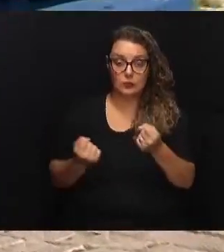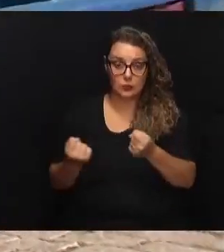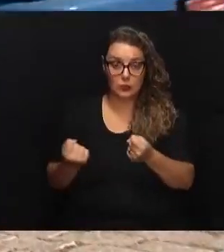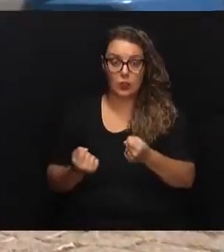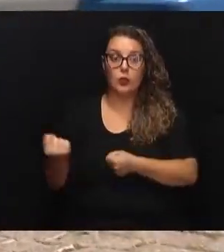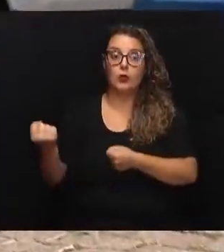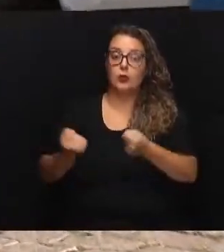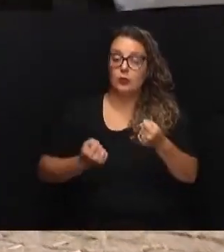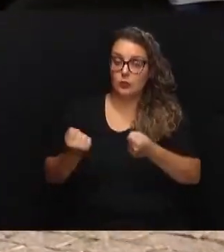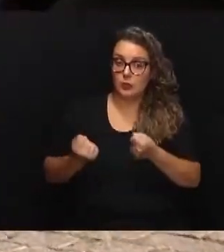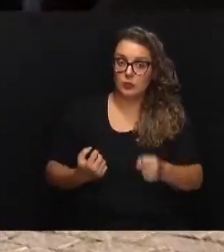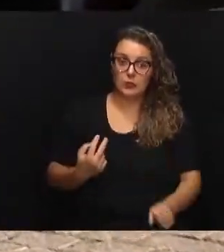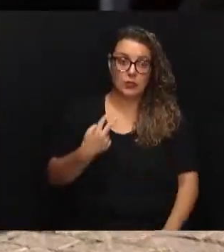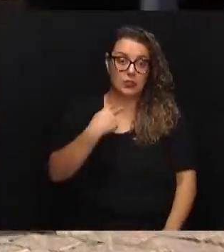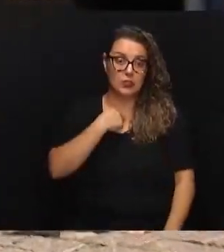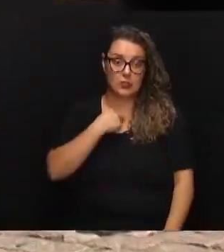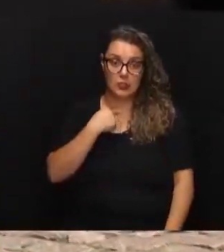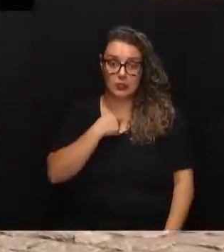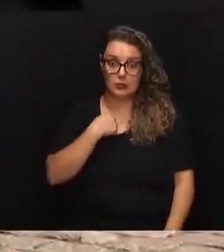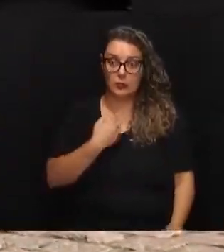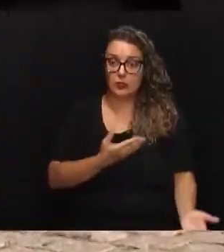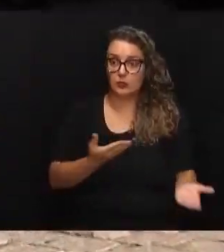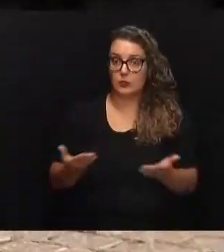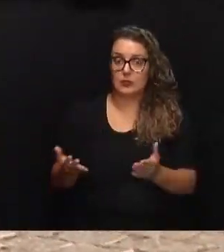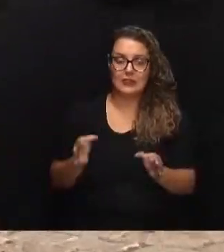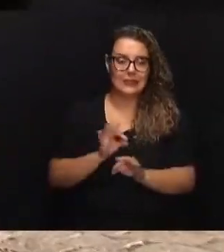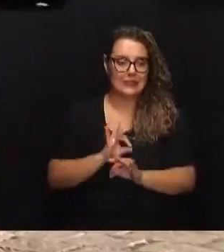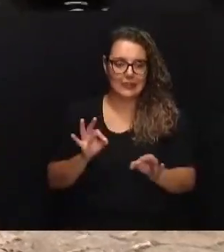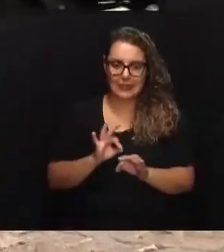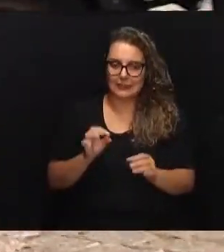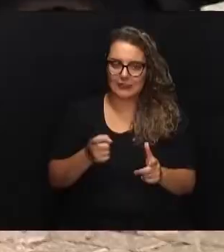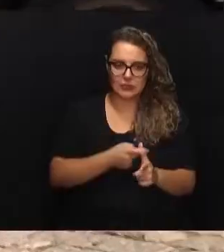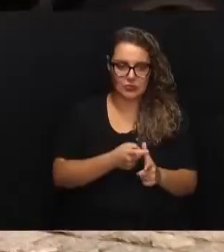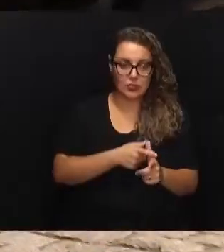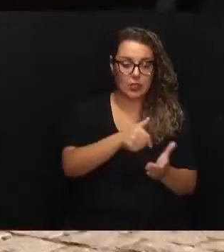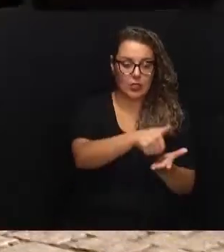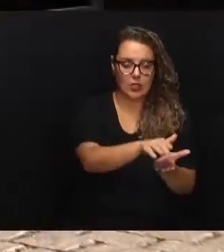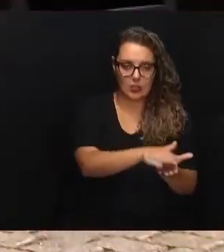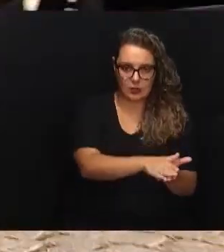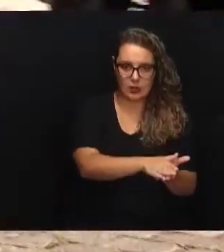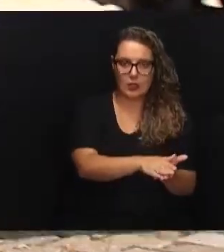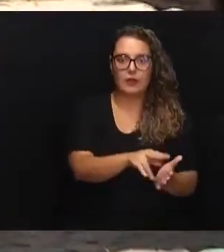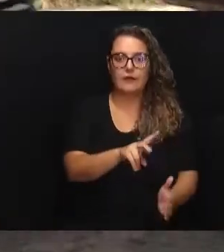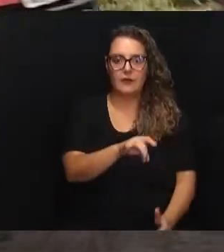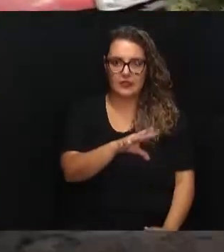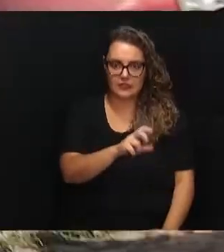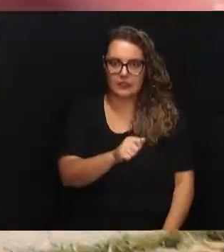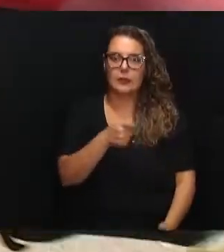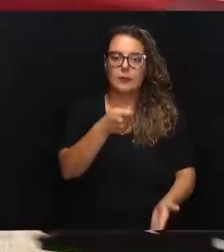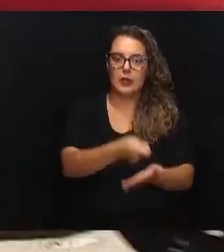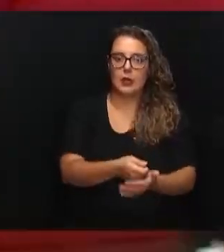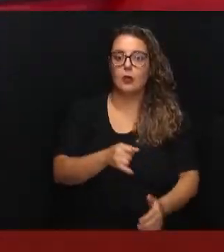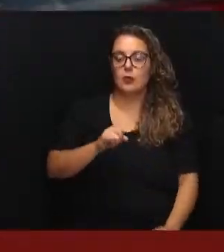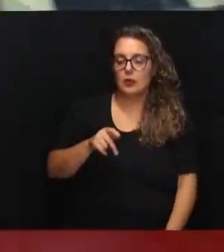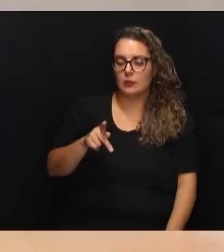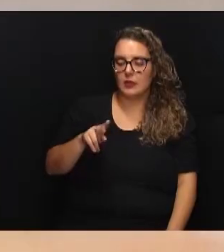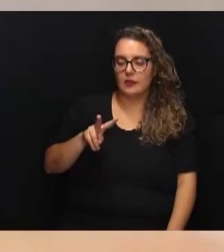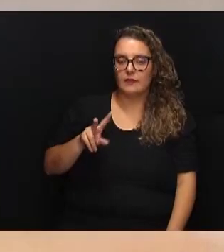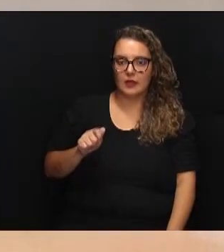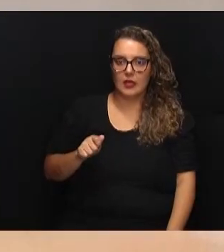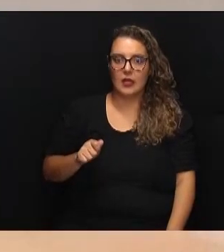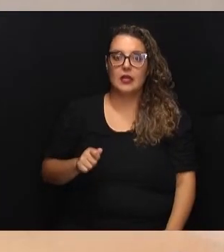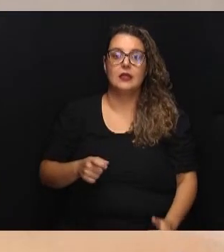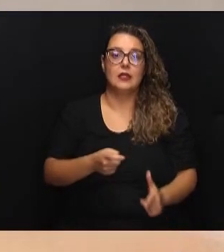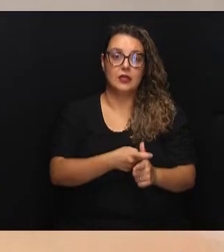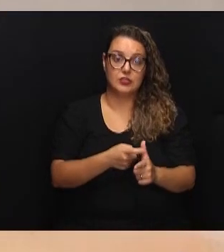do veículo. O veículo não pode apresentar nenhum débito, ou seja, as multas vencidas devem ser pagas, o